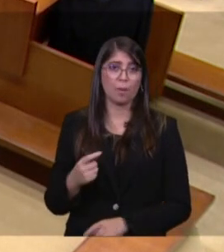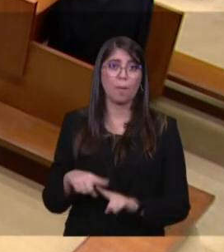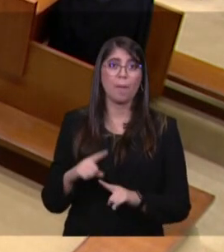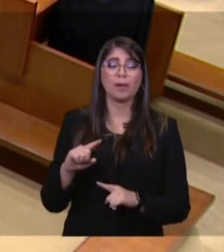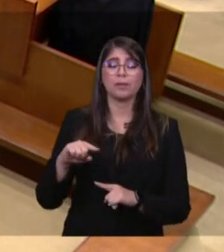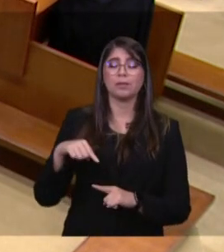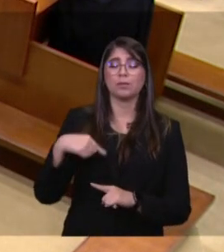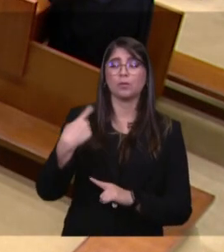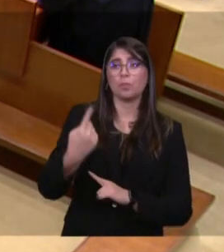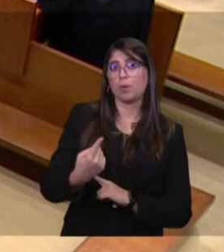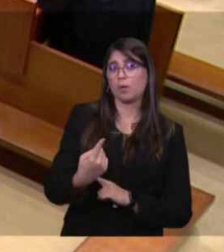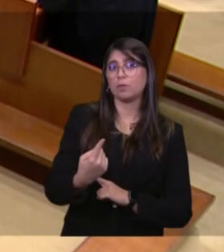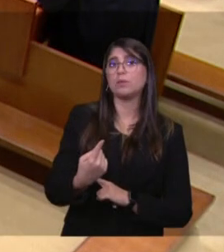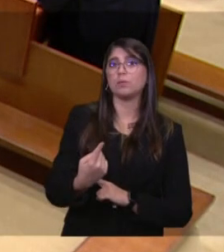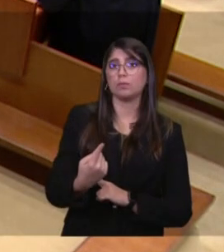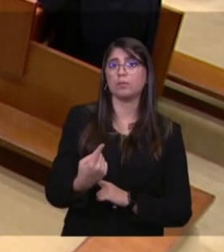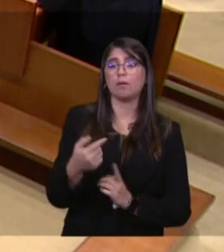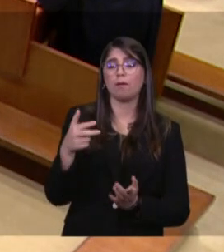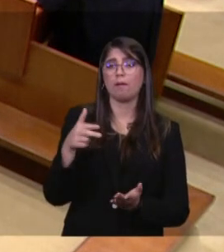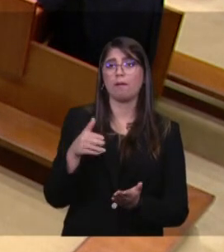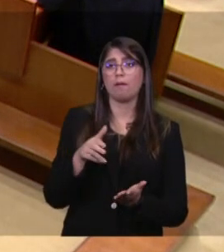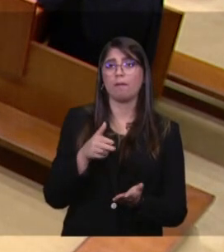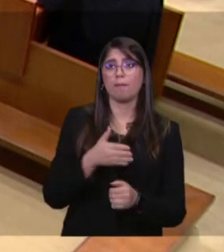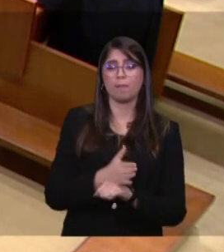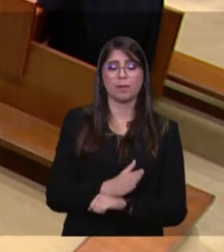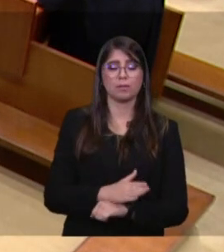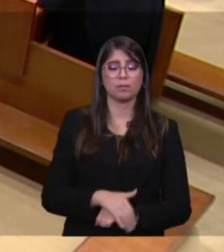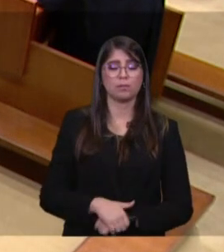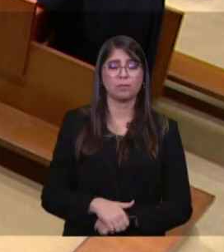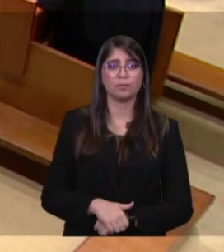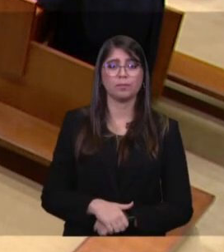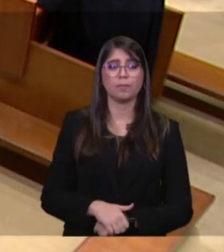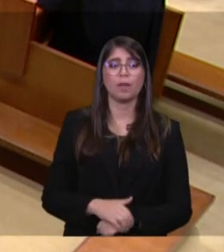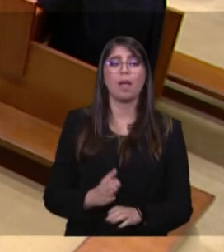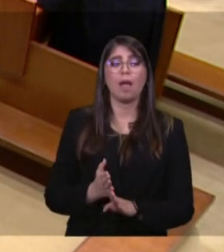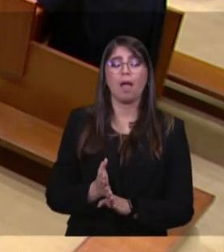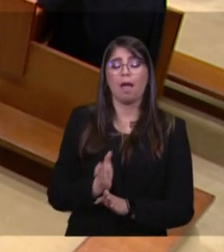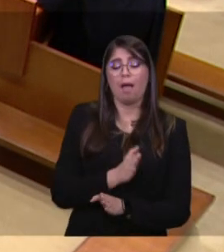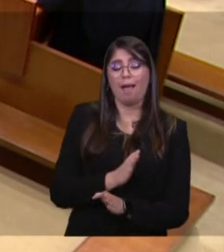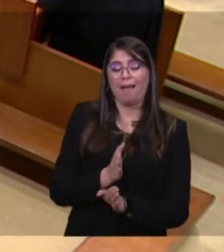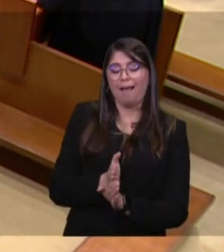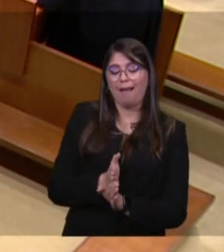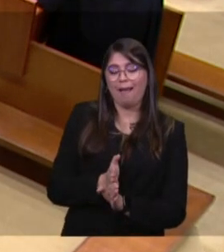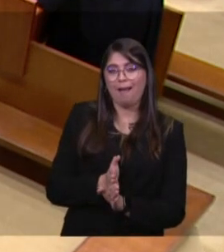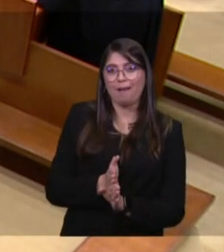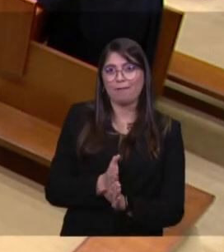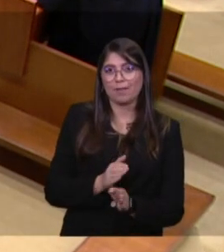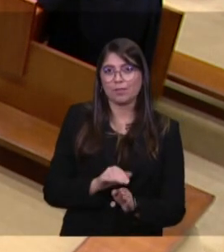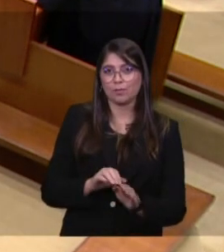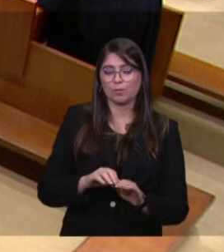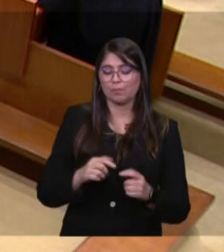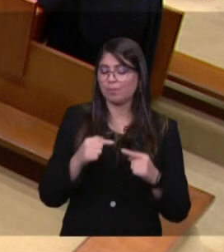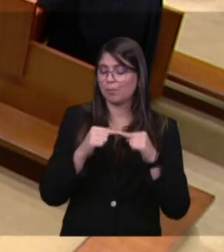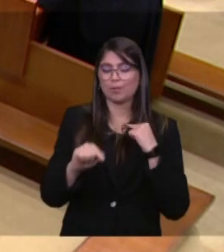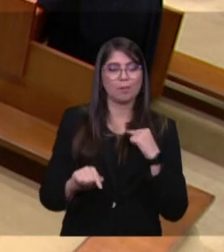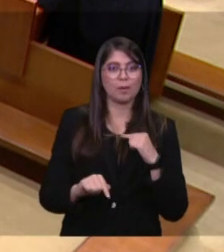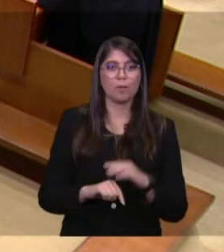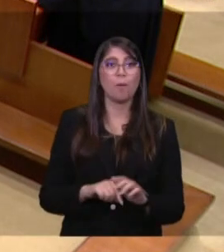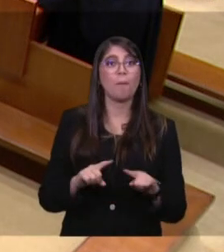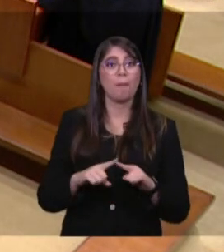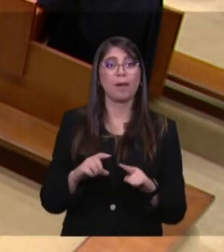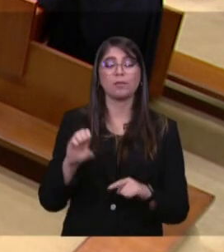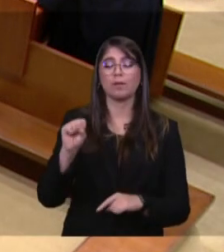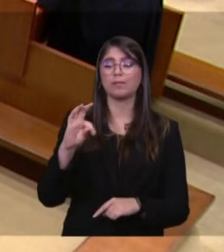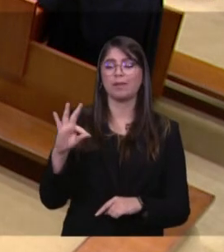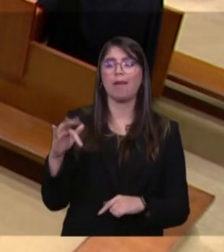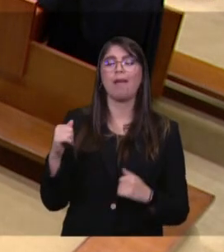subsequente, afastando, então, a anterioridade anual e a nonagesimal. O entendimento do Supremo Tribunal Federal foi que deveria ser respeitado